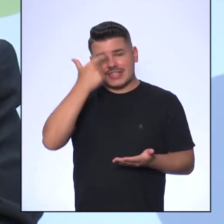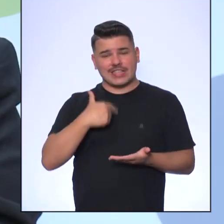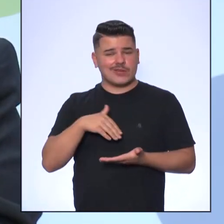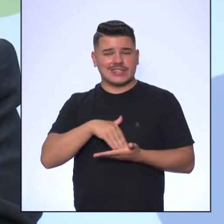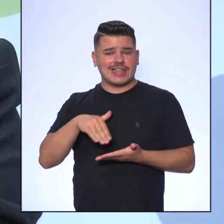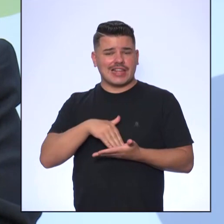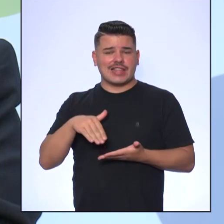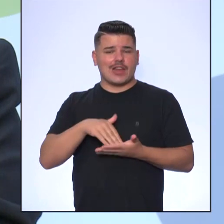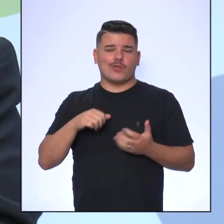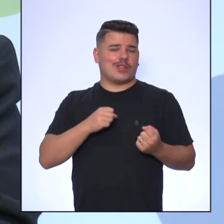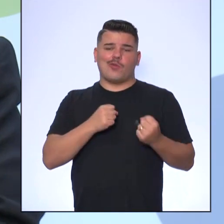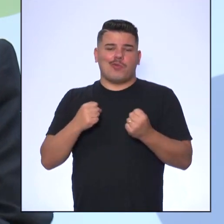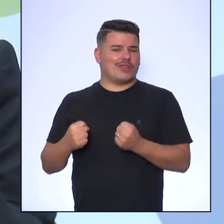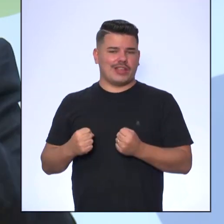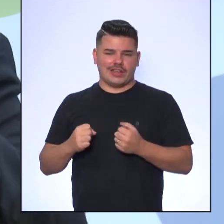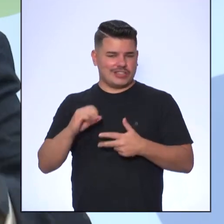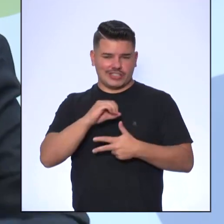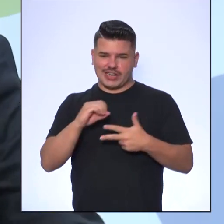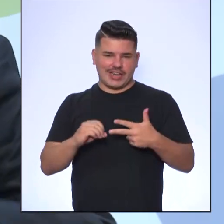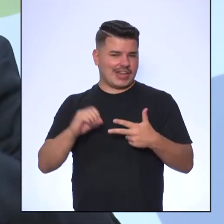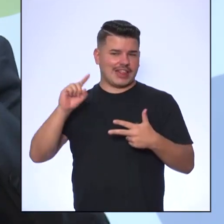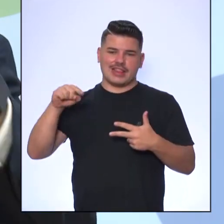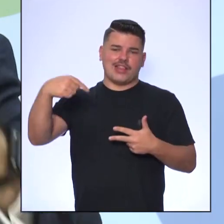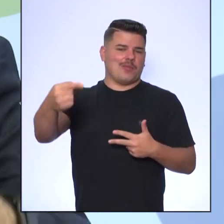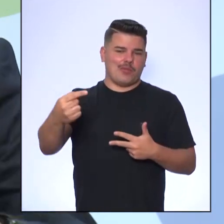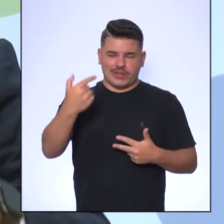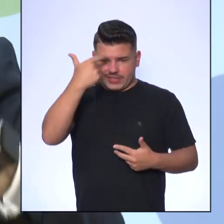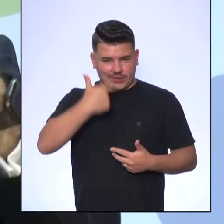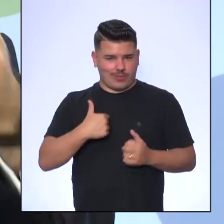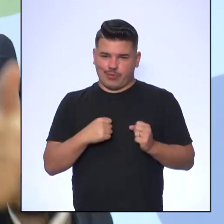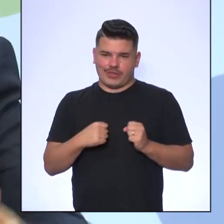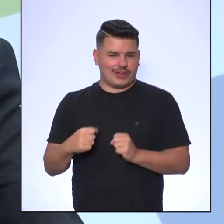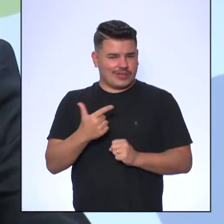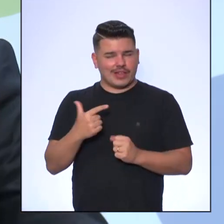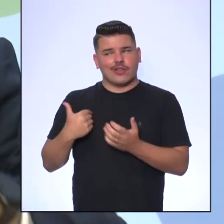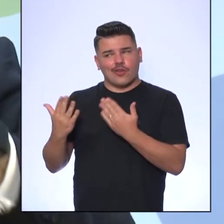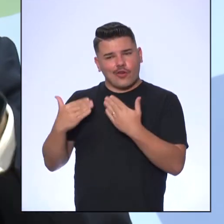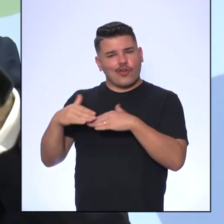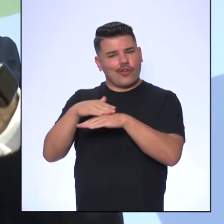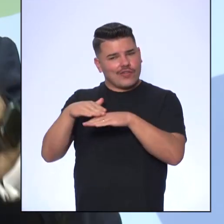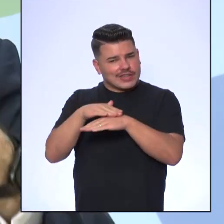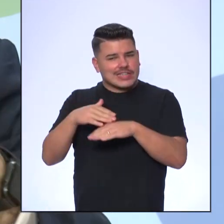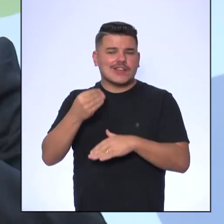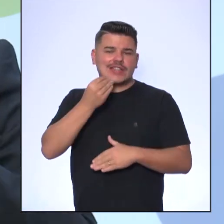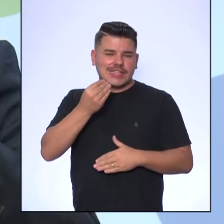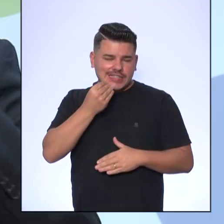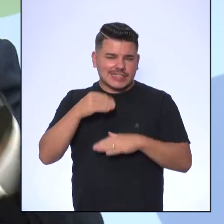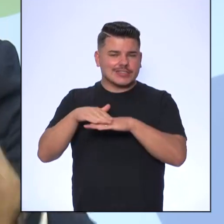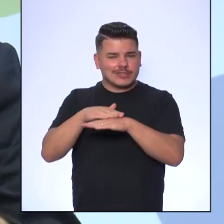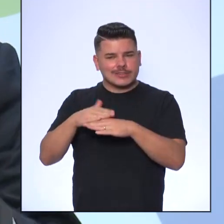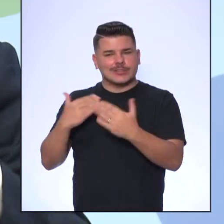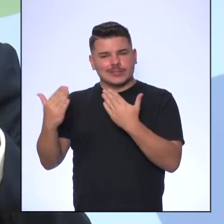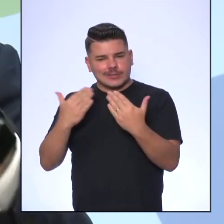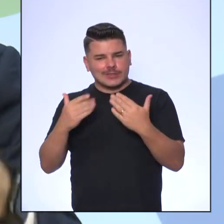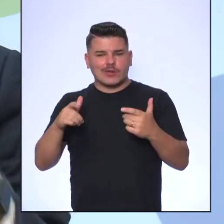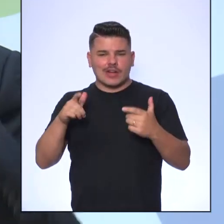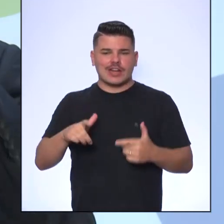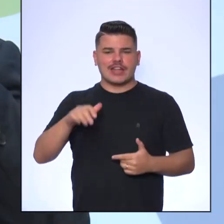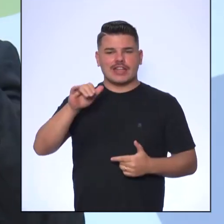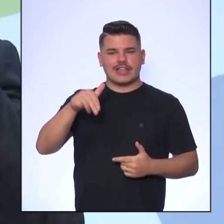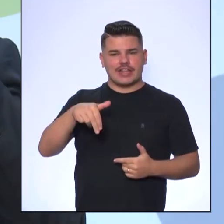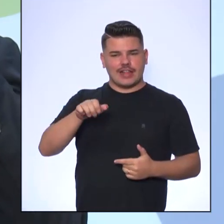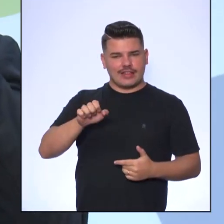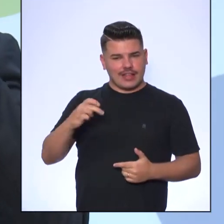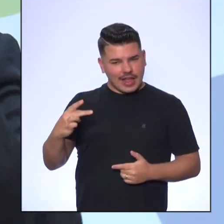adiar o Enem. Estamos trabalhando, estamos falando, estamos tentando negociar isso com o INEP, com o Ministério